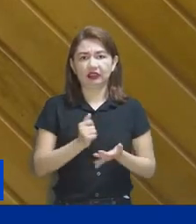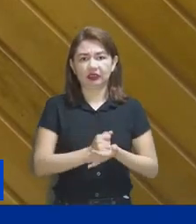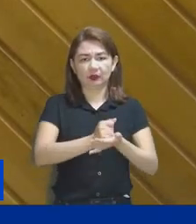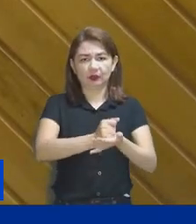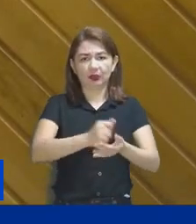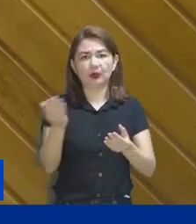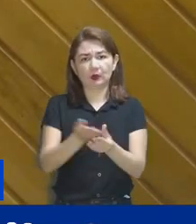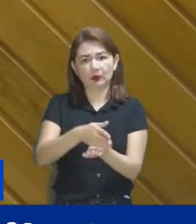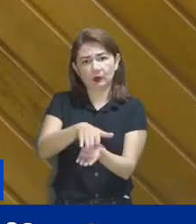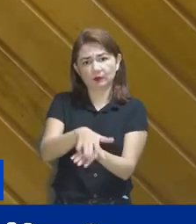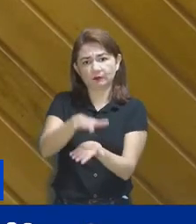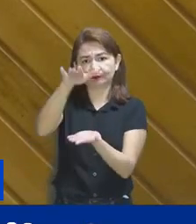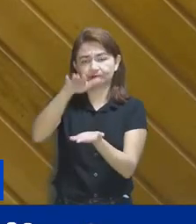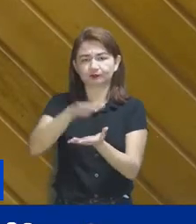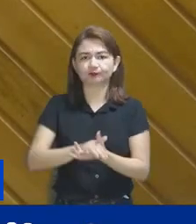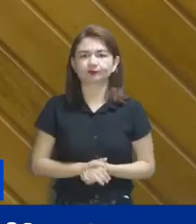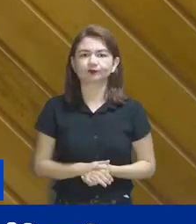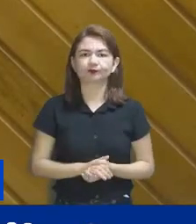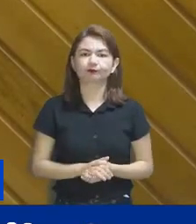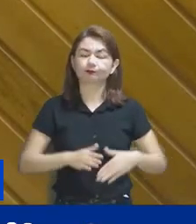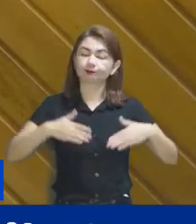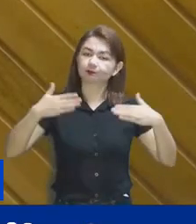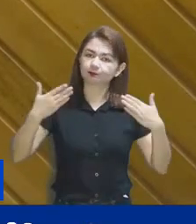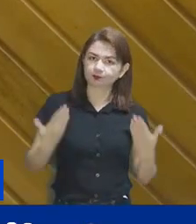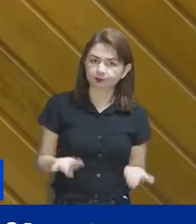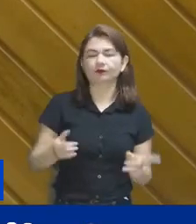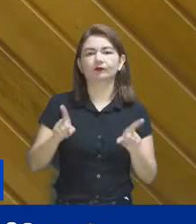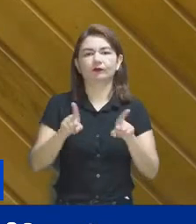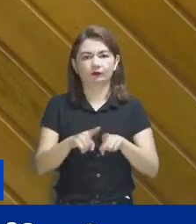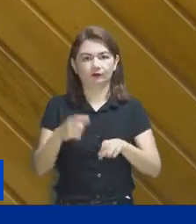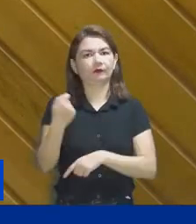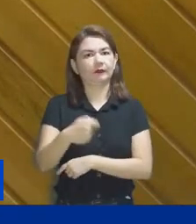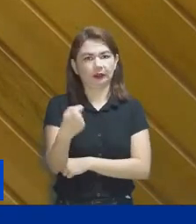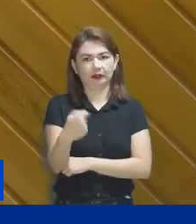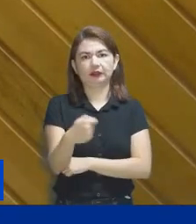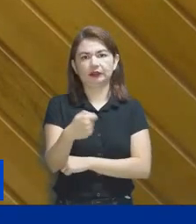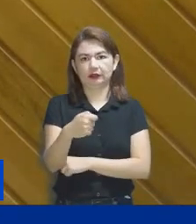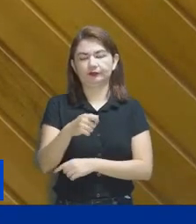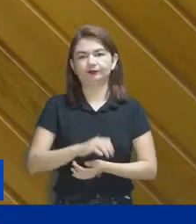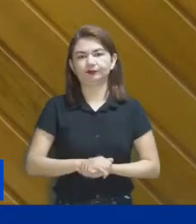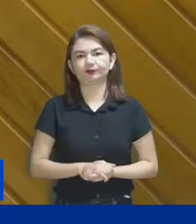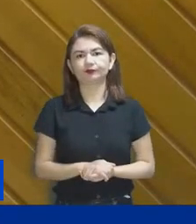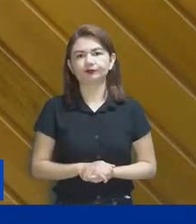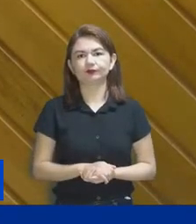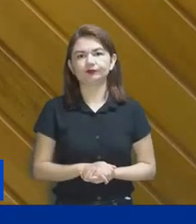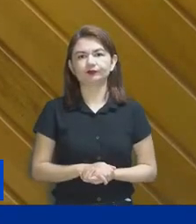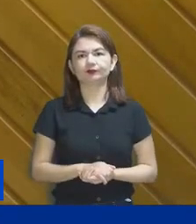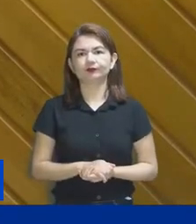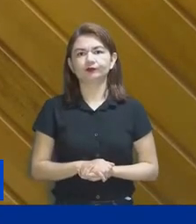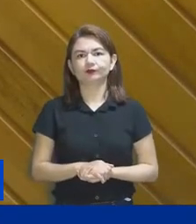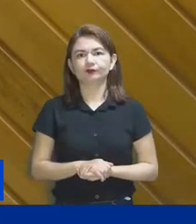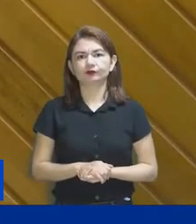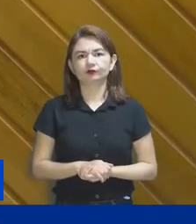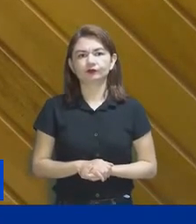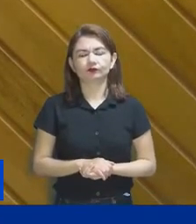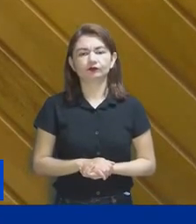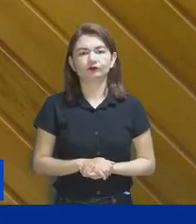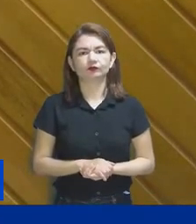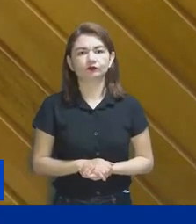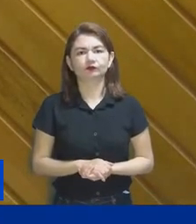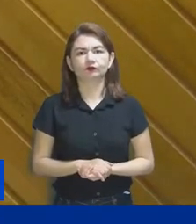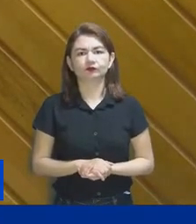autos. Para além disto, é necessário ainda, por mero desincumbimento do